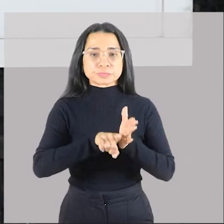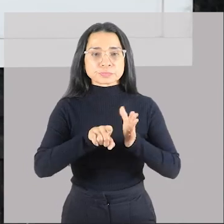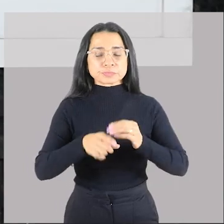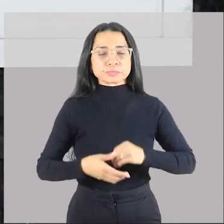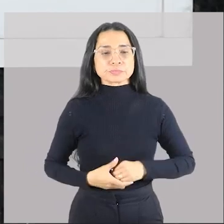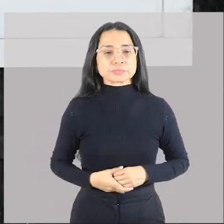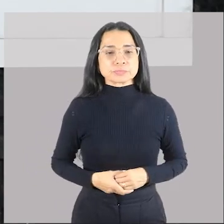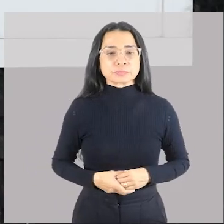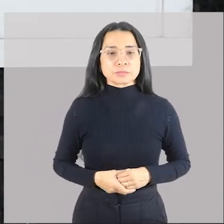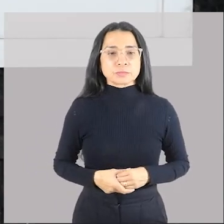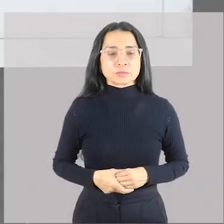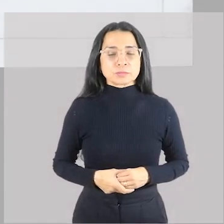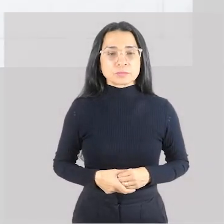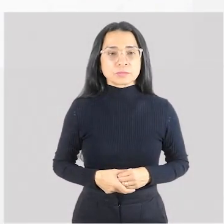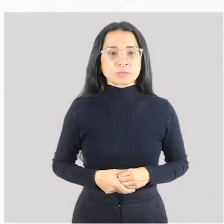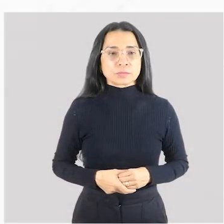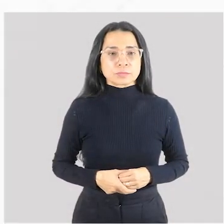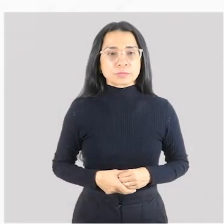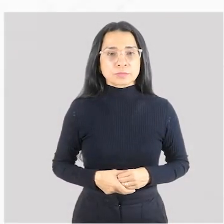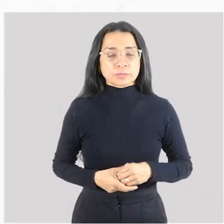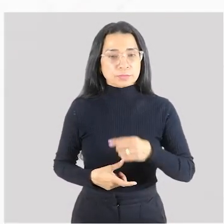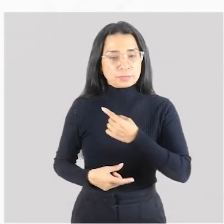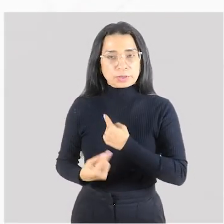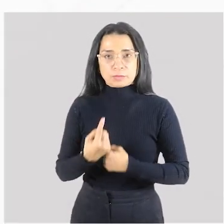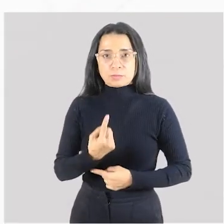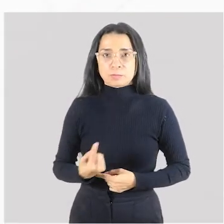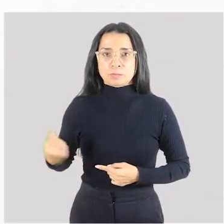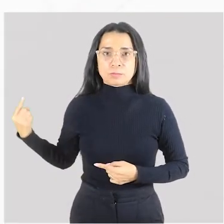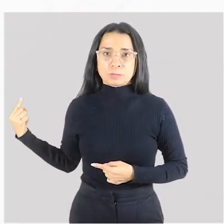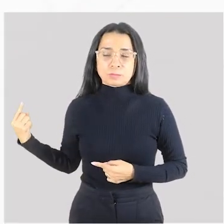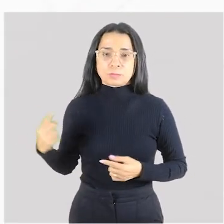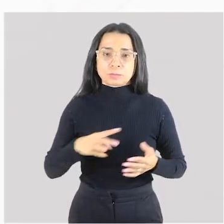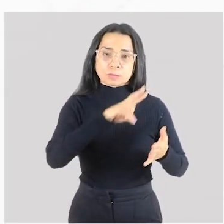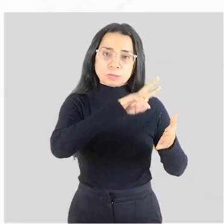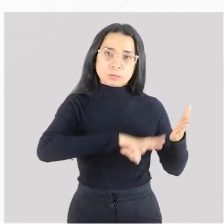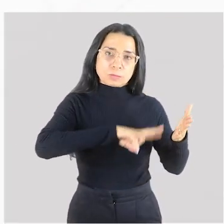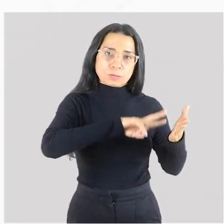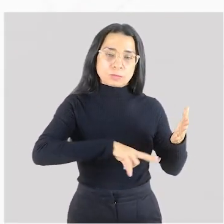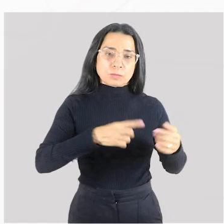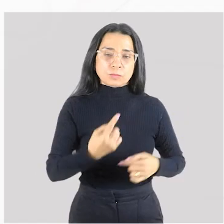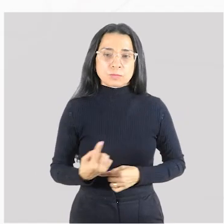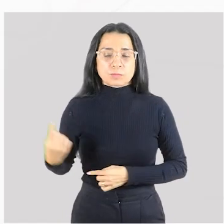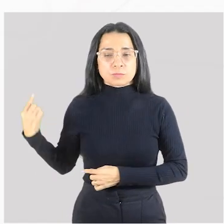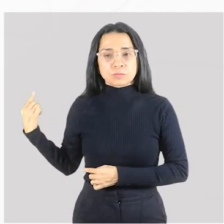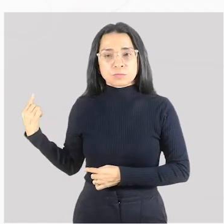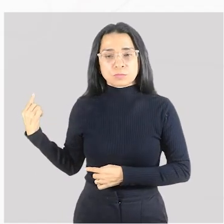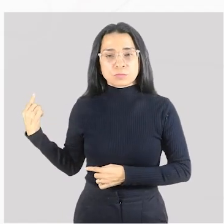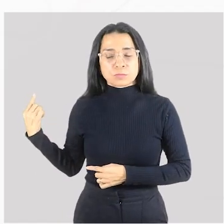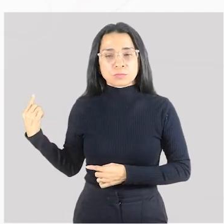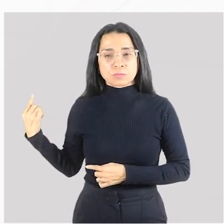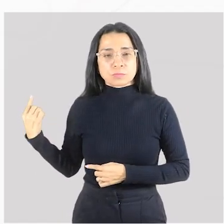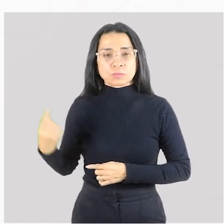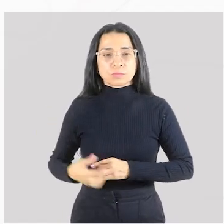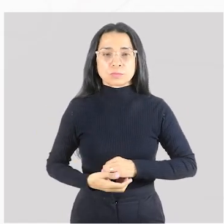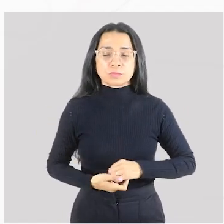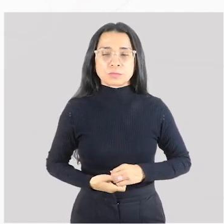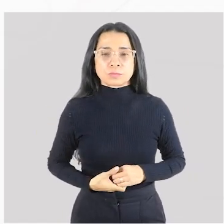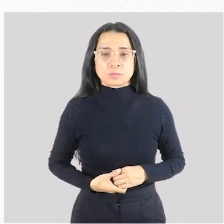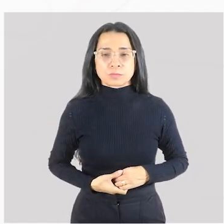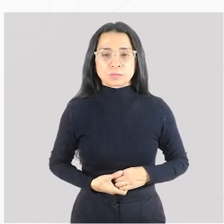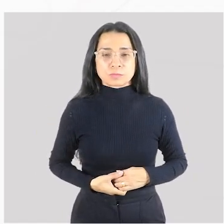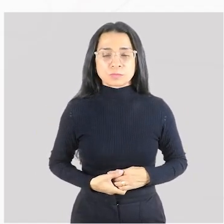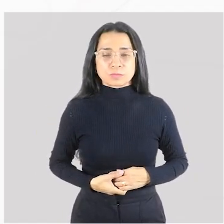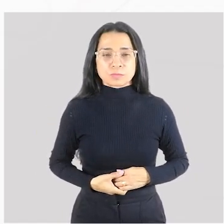questão. Um capital deve ser aplicado à taxa anual de 10%